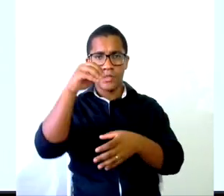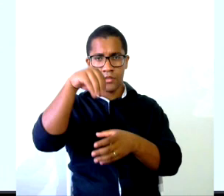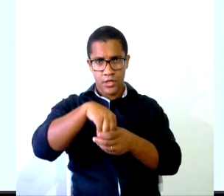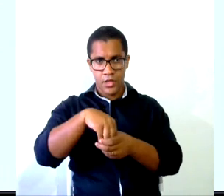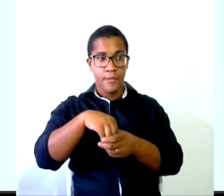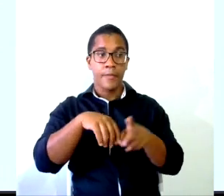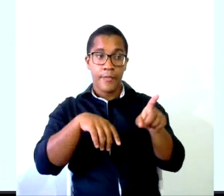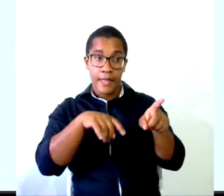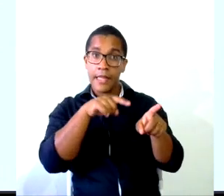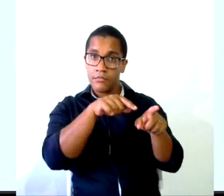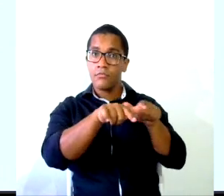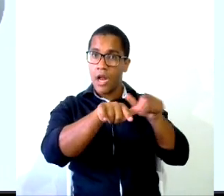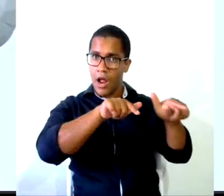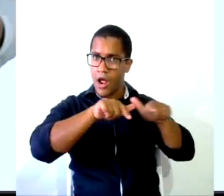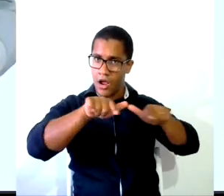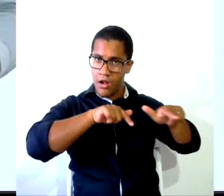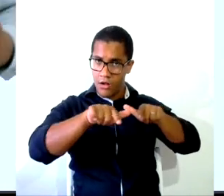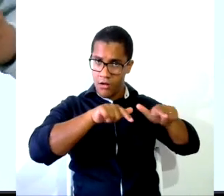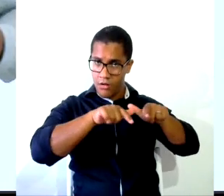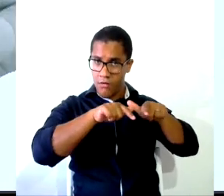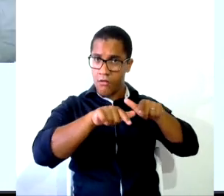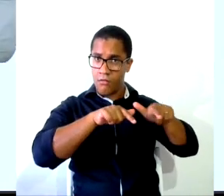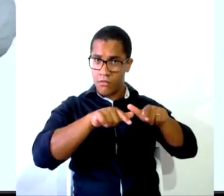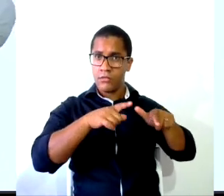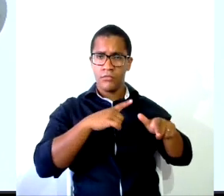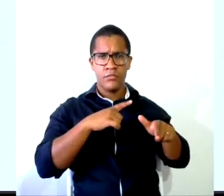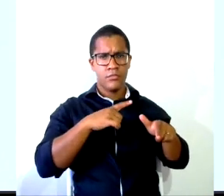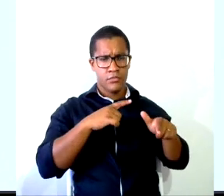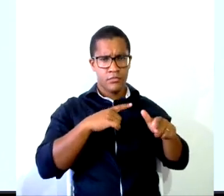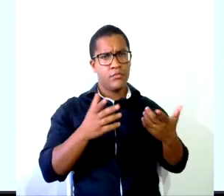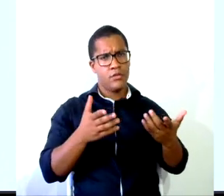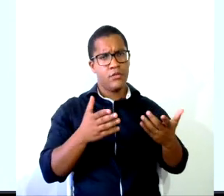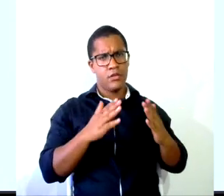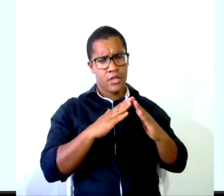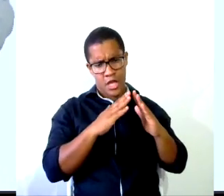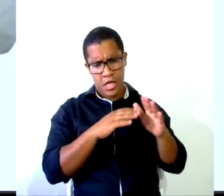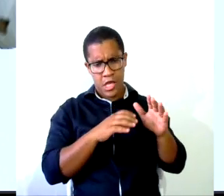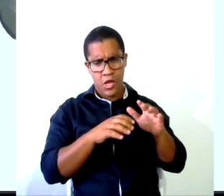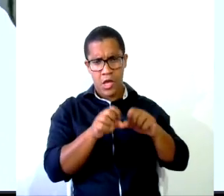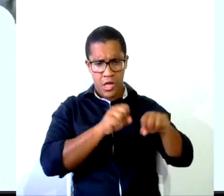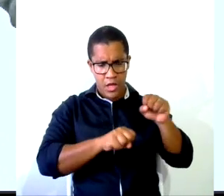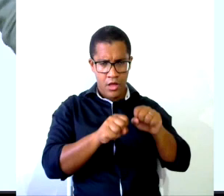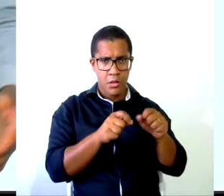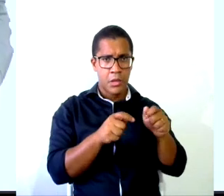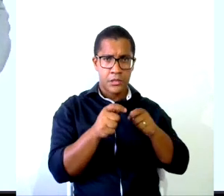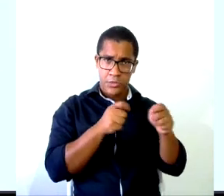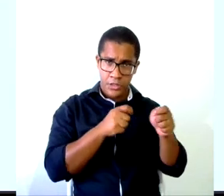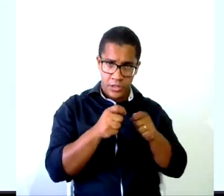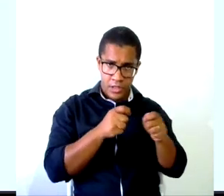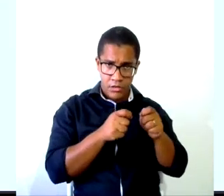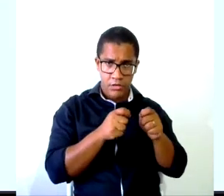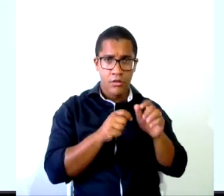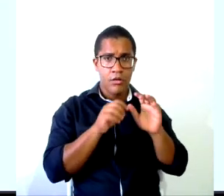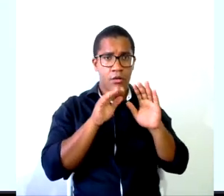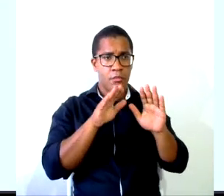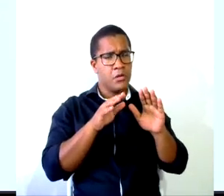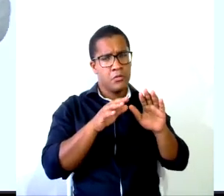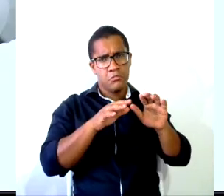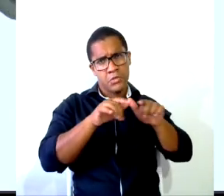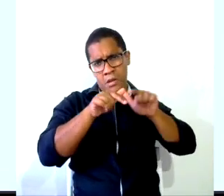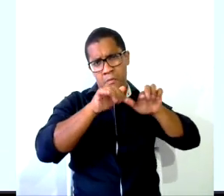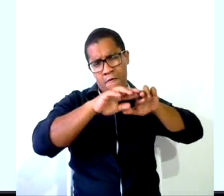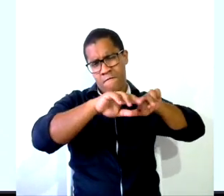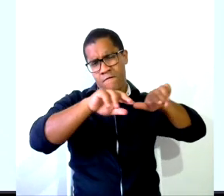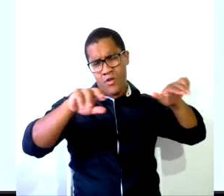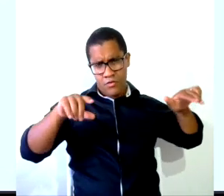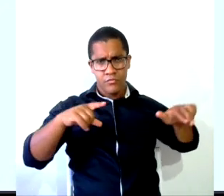exercia todas as funções, né? Funções domésticas, funções administrativas